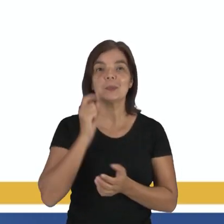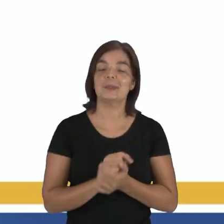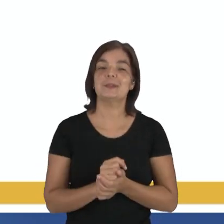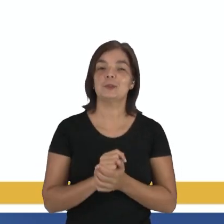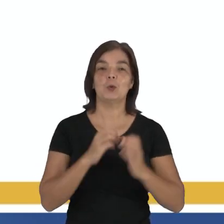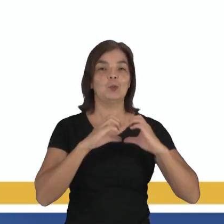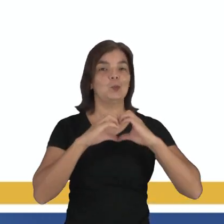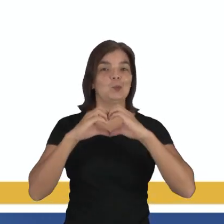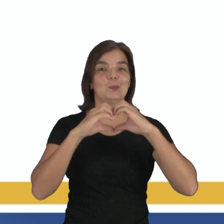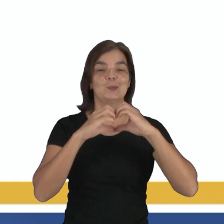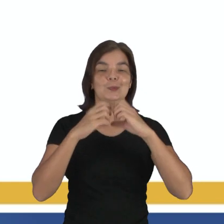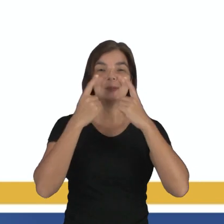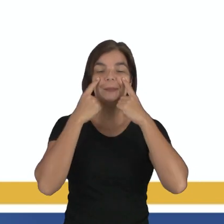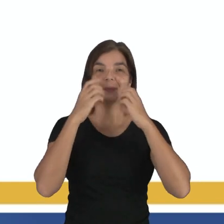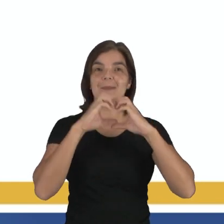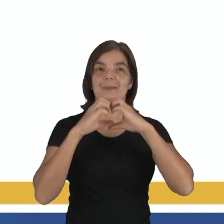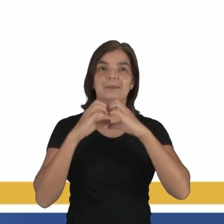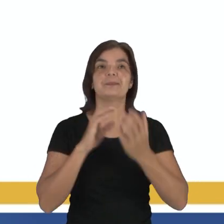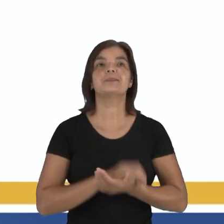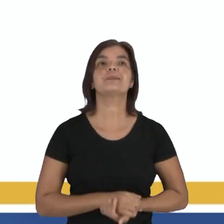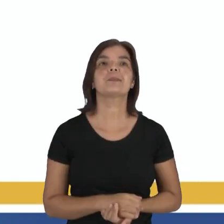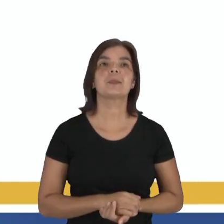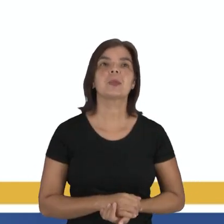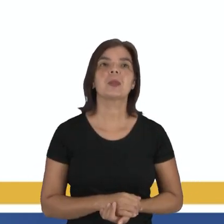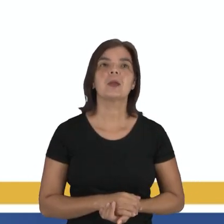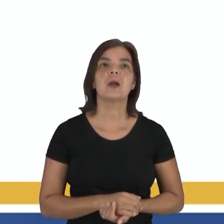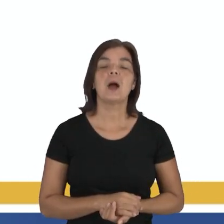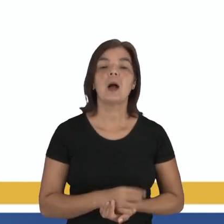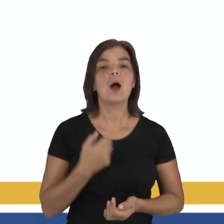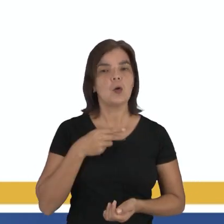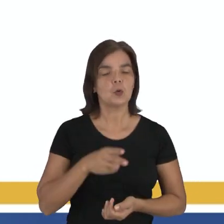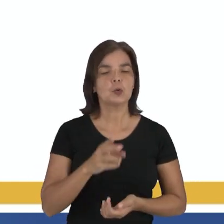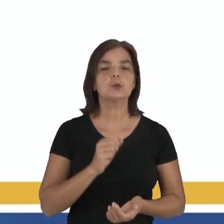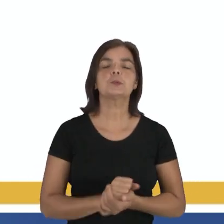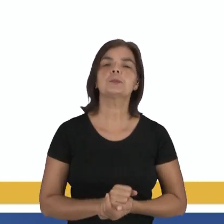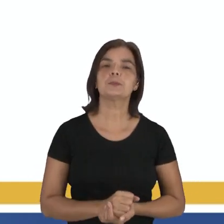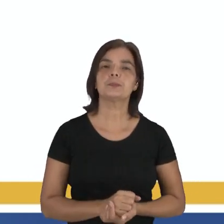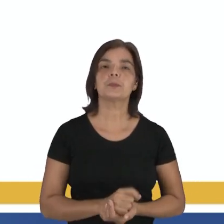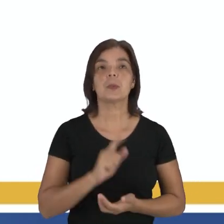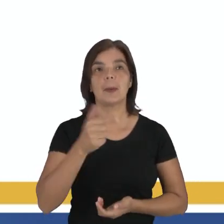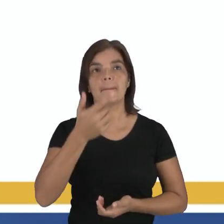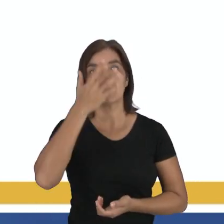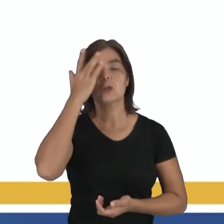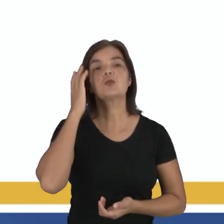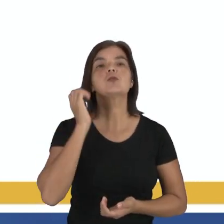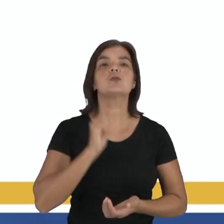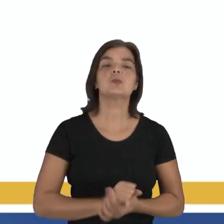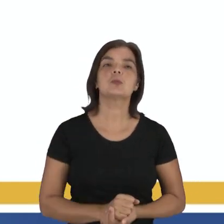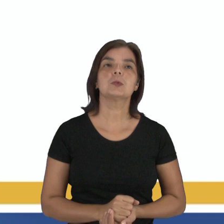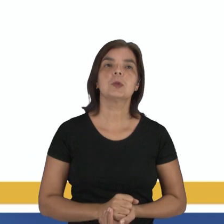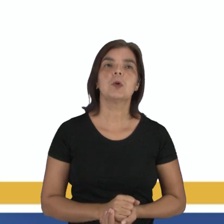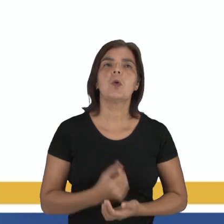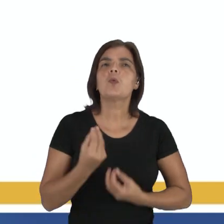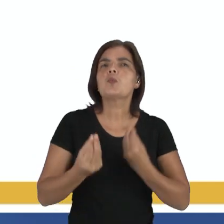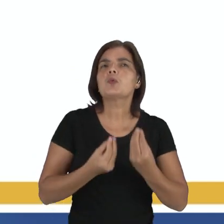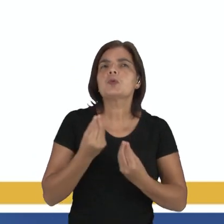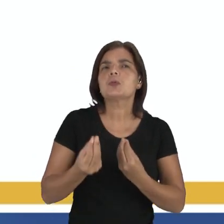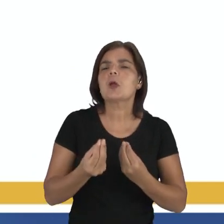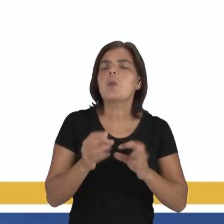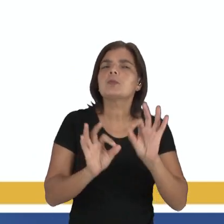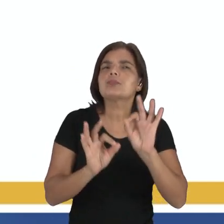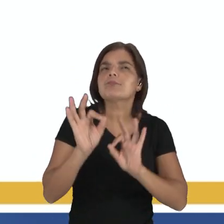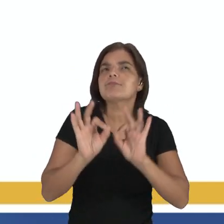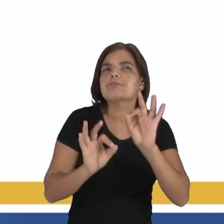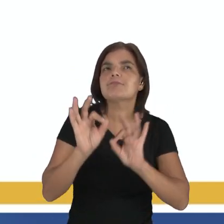que representa carinho, afeto. A Maria continua, a outra pessoa, o interlocutor, pergunta: como estão